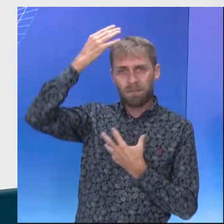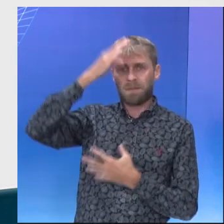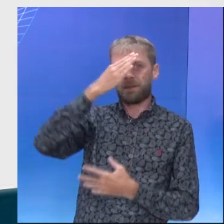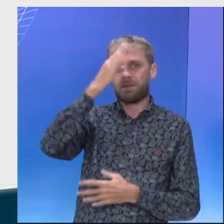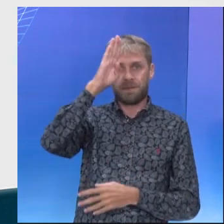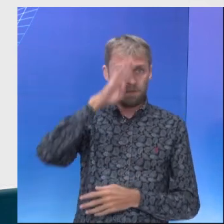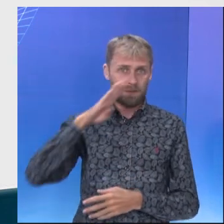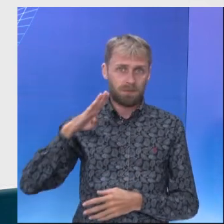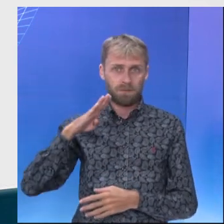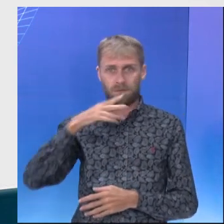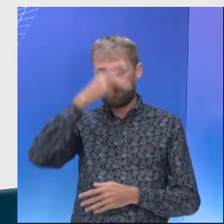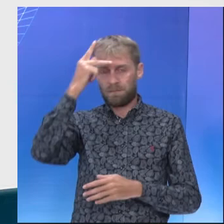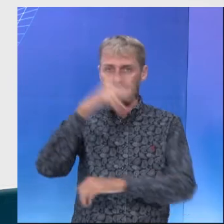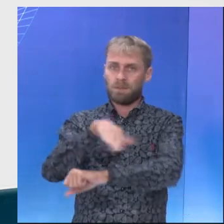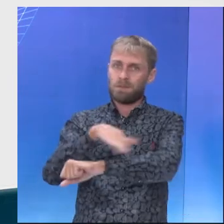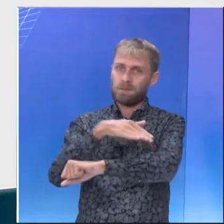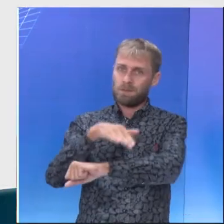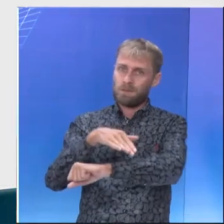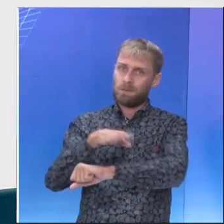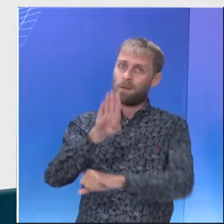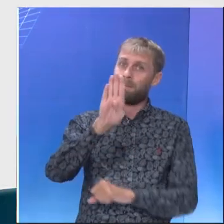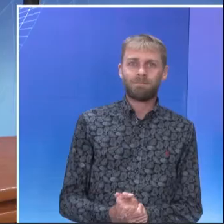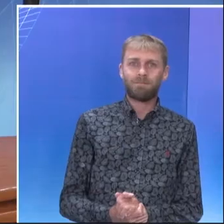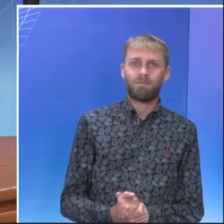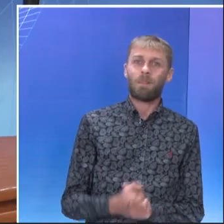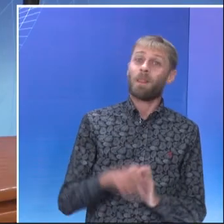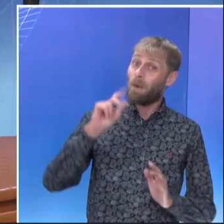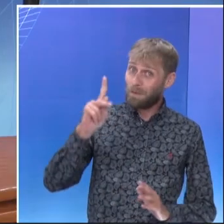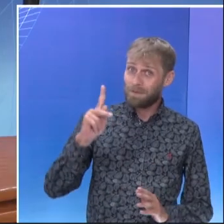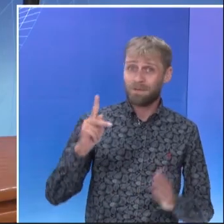banhos gratuitos para moradores de rua. Resposta B.